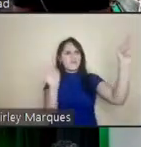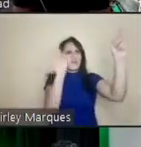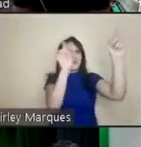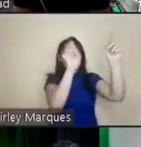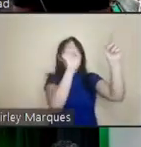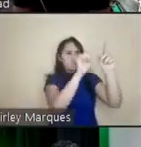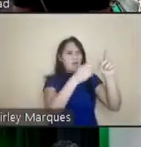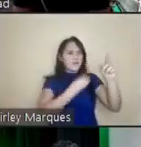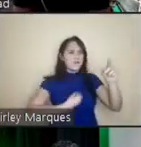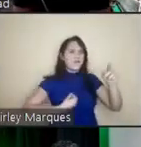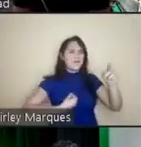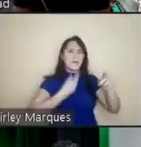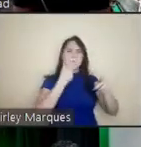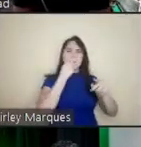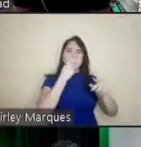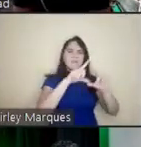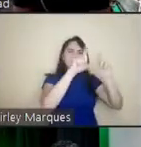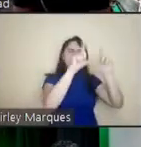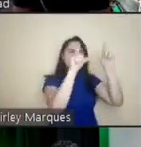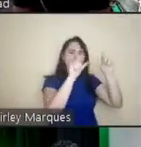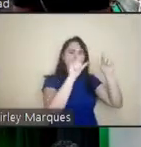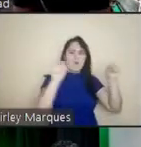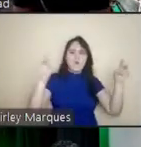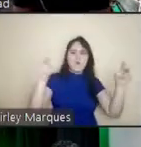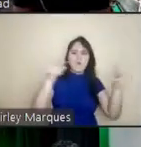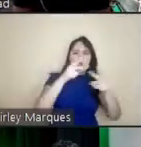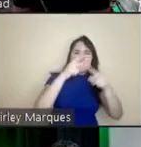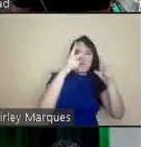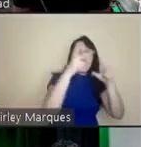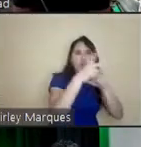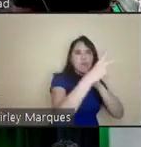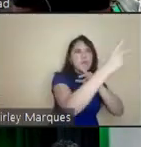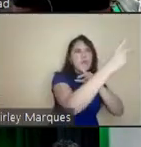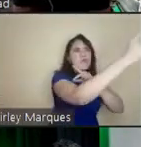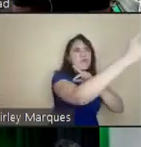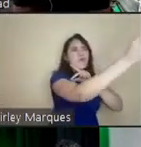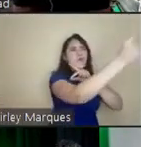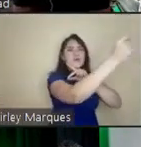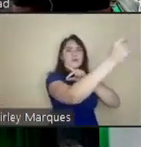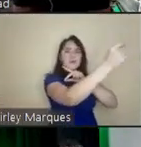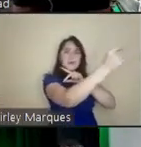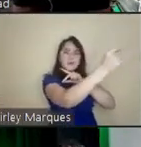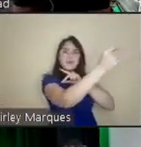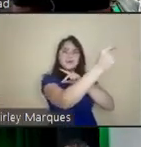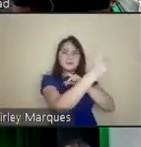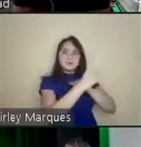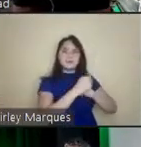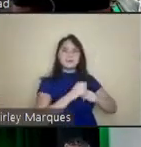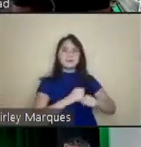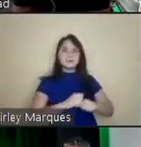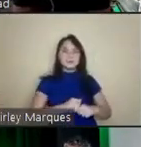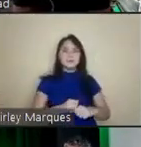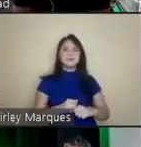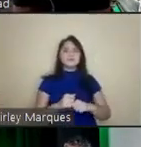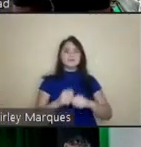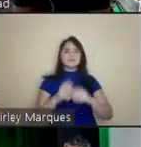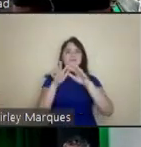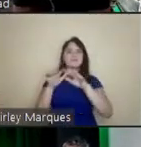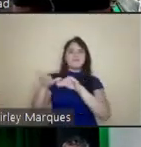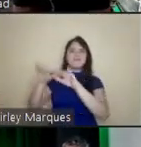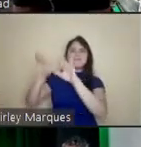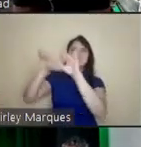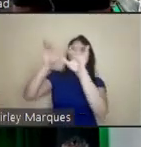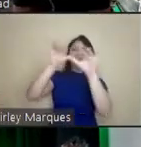ao vento que parte sem uma escora, no colo da morte ancora, descortinando a